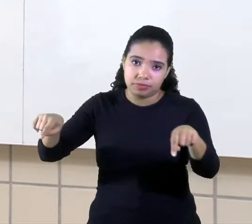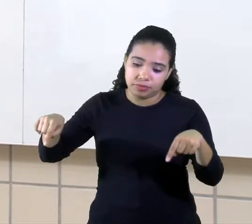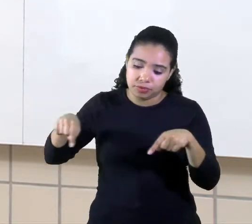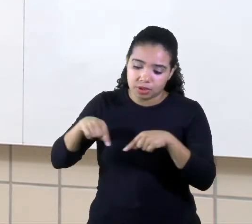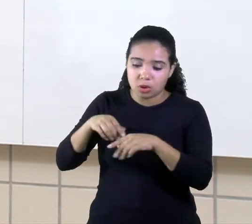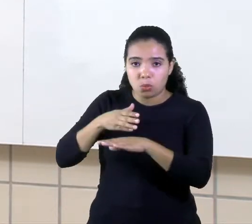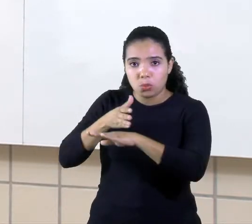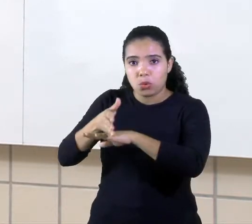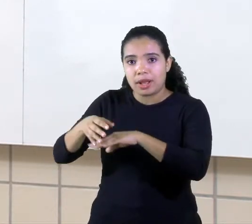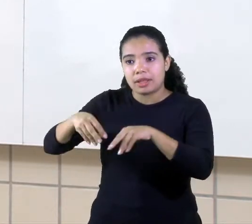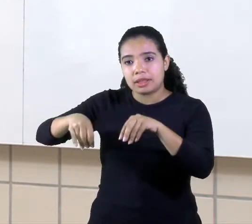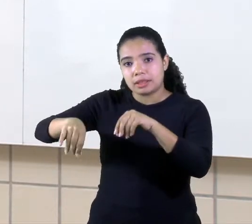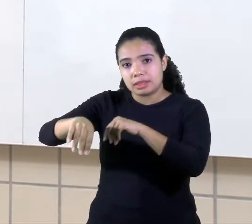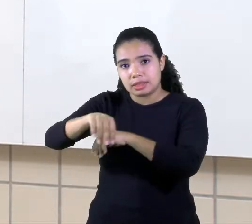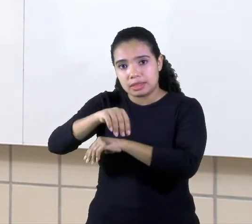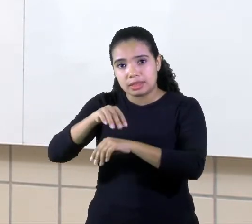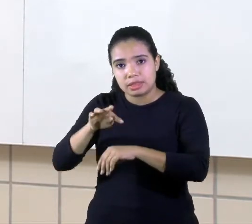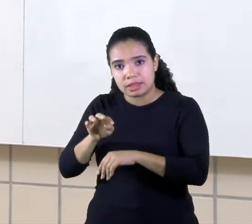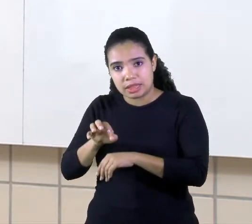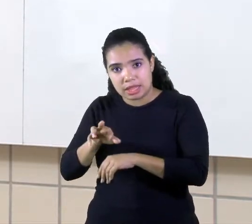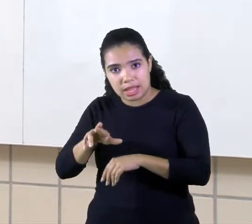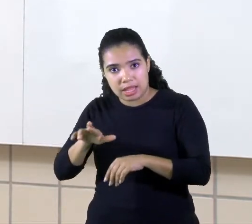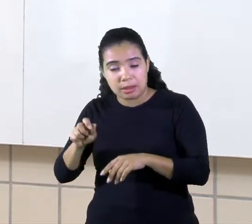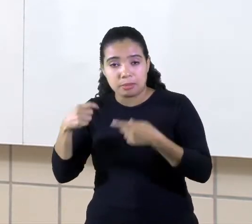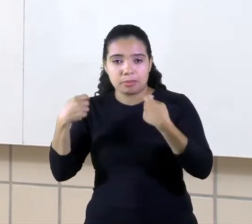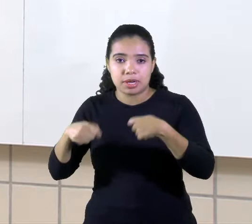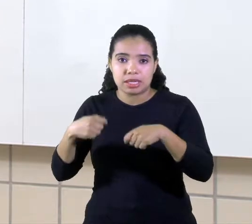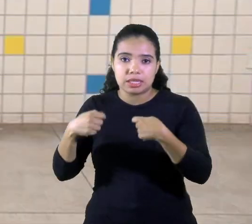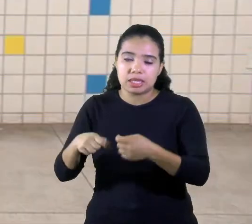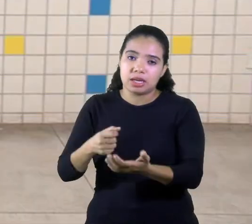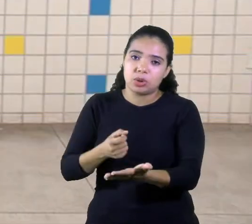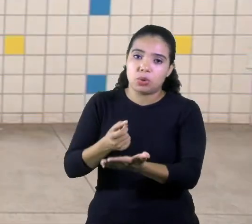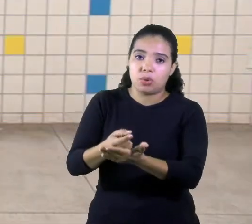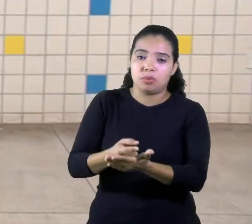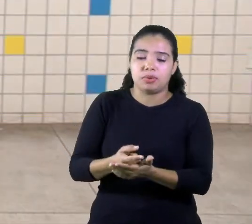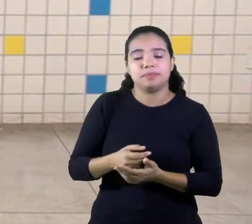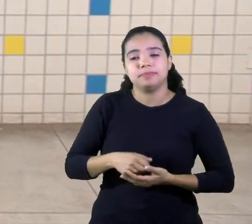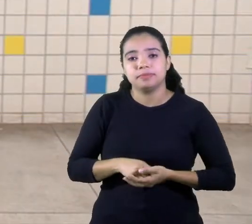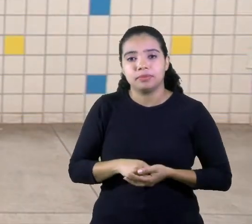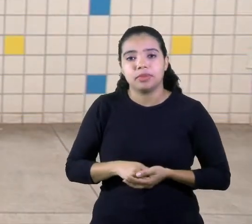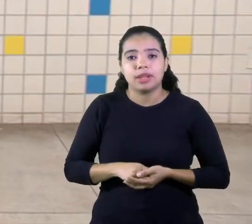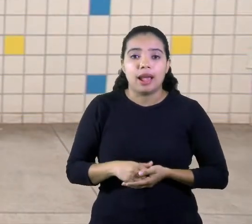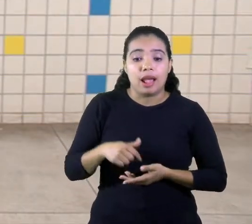terra se daria através da compra. Aqui no Brasil,